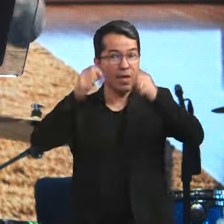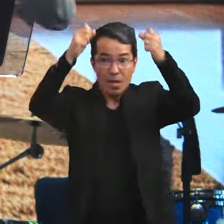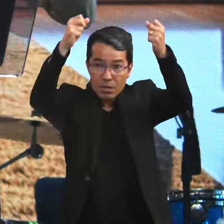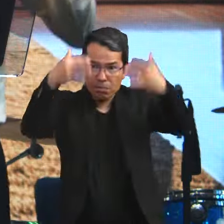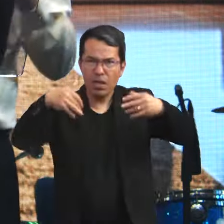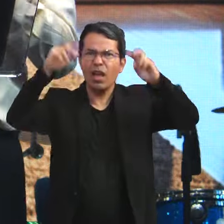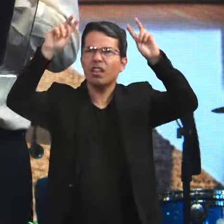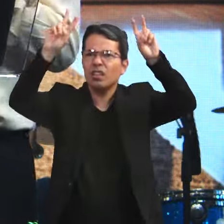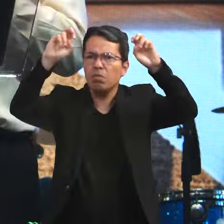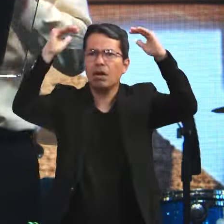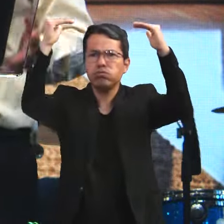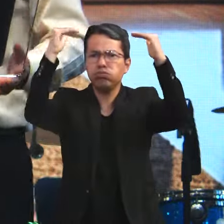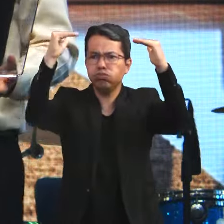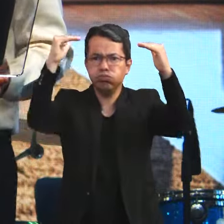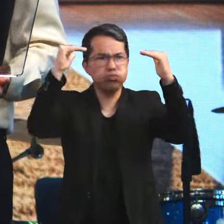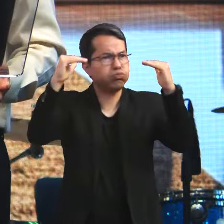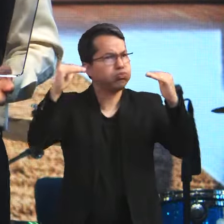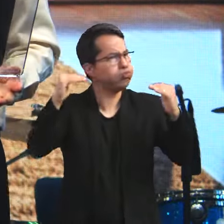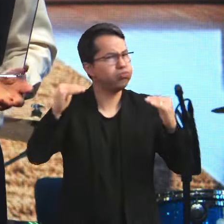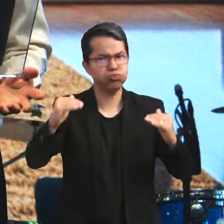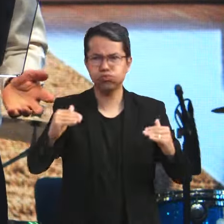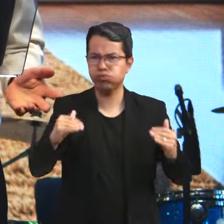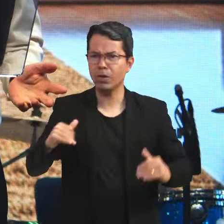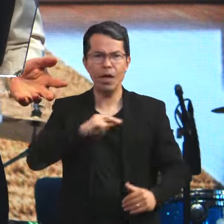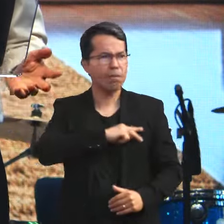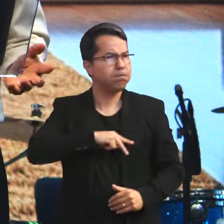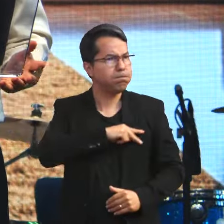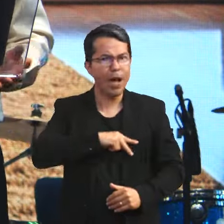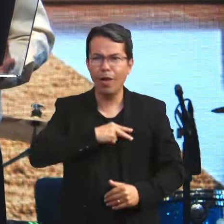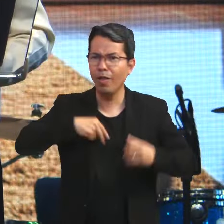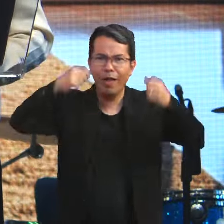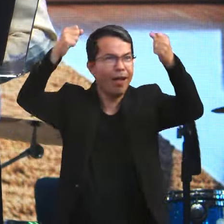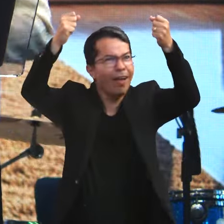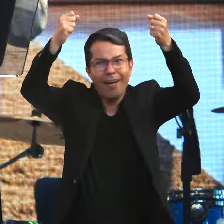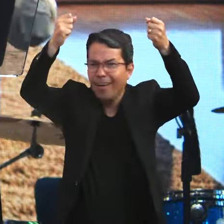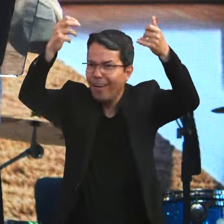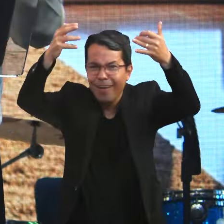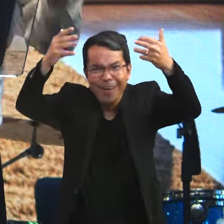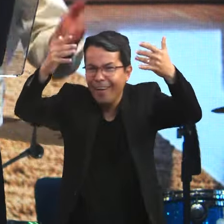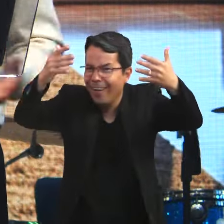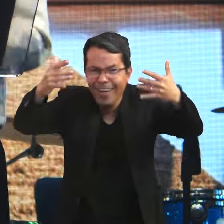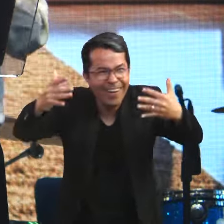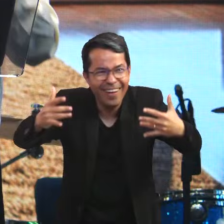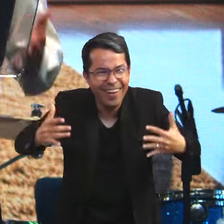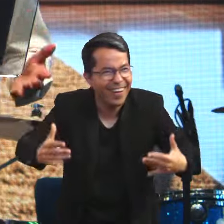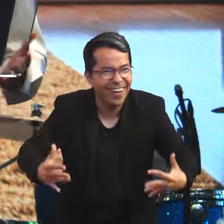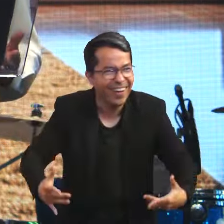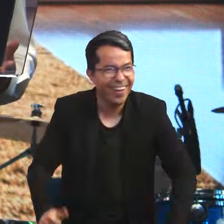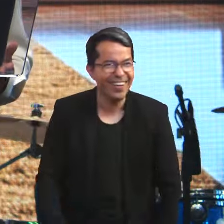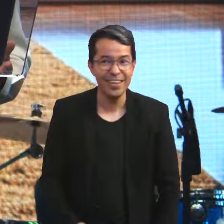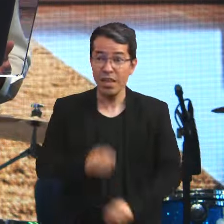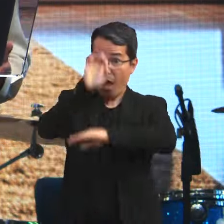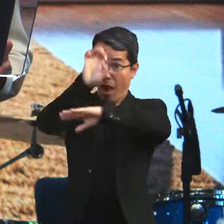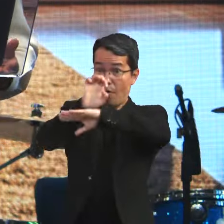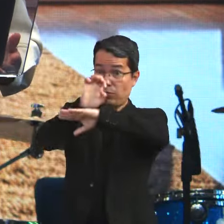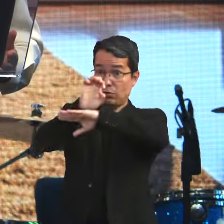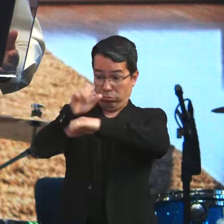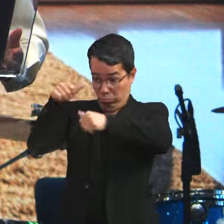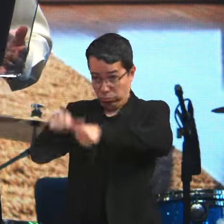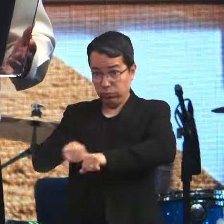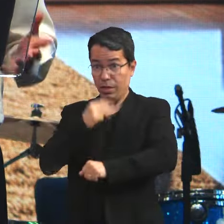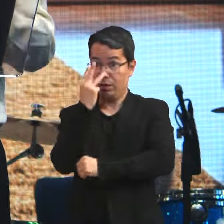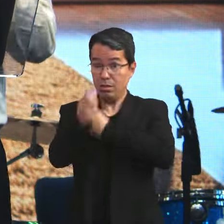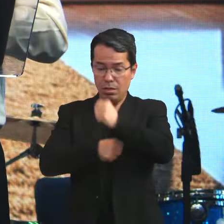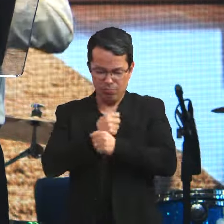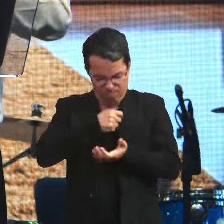santidade que conudo que nó conos so evangel pa pa esc